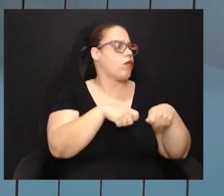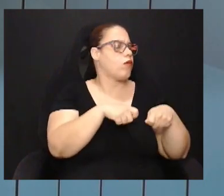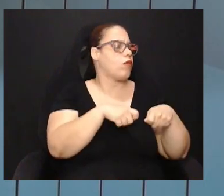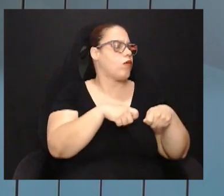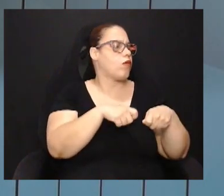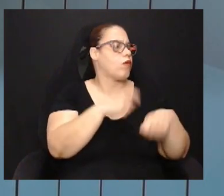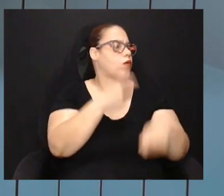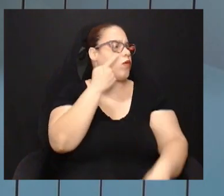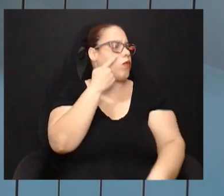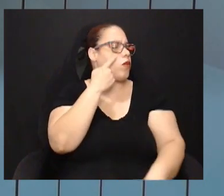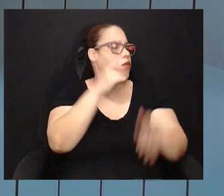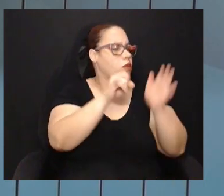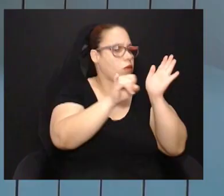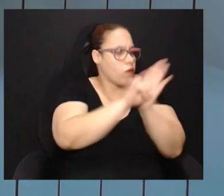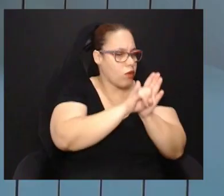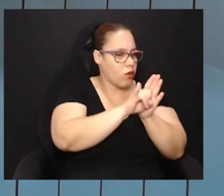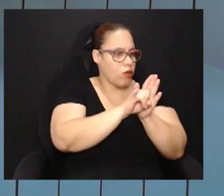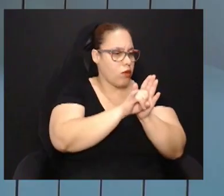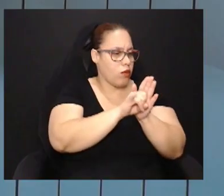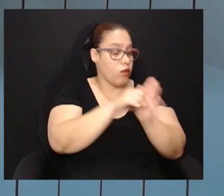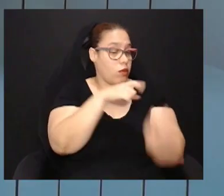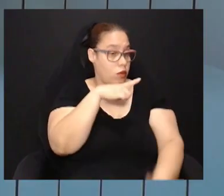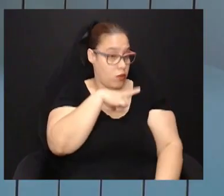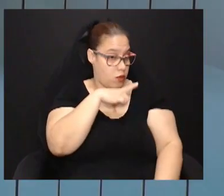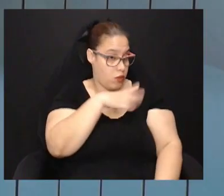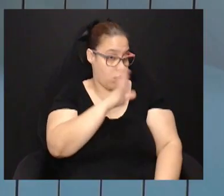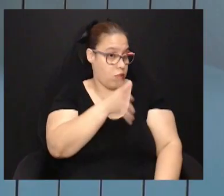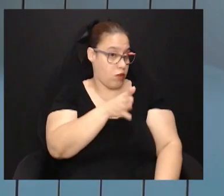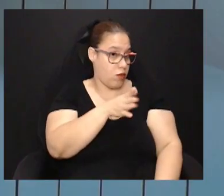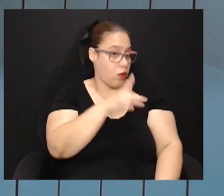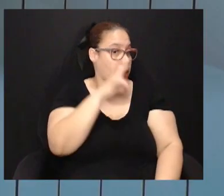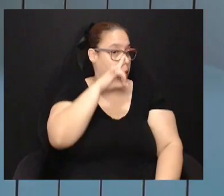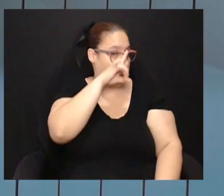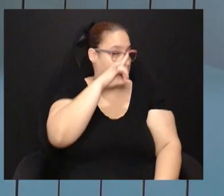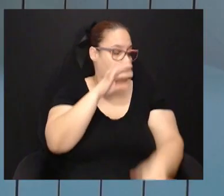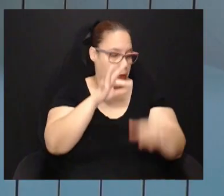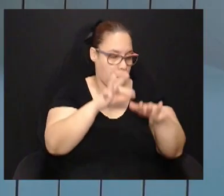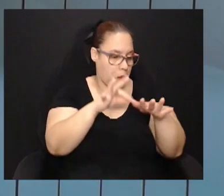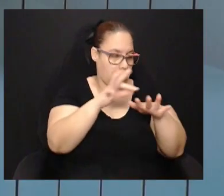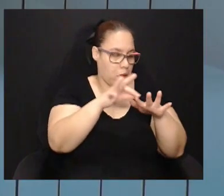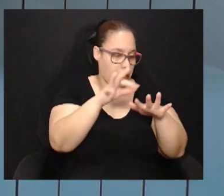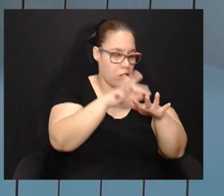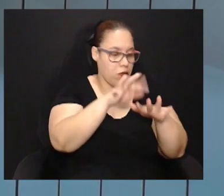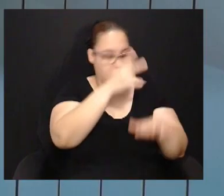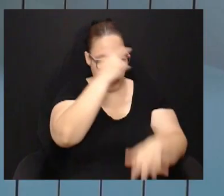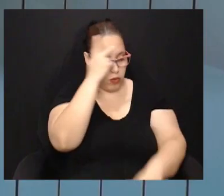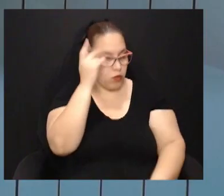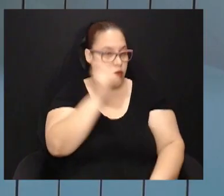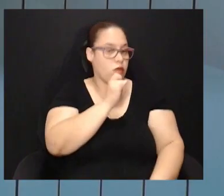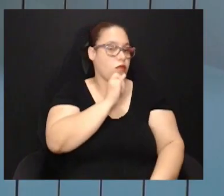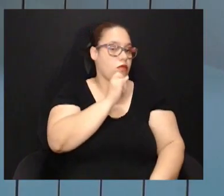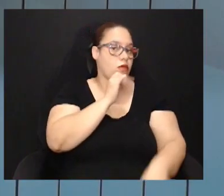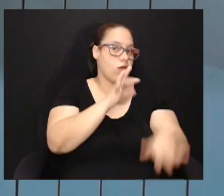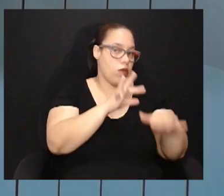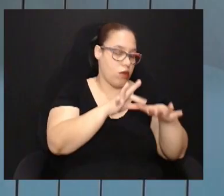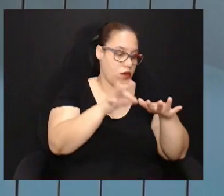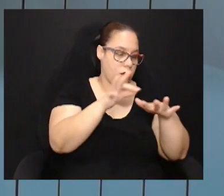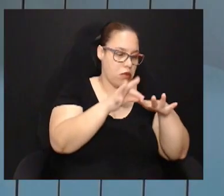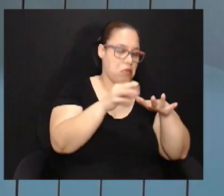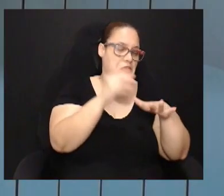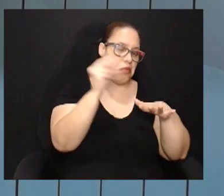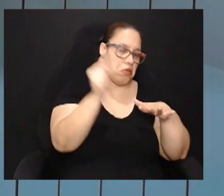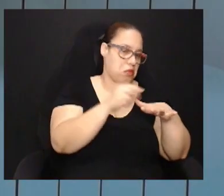é possível a olho nu identificar que existe já algum risco na unha? Por exemplo, a pessoa ela fez